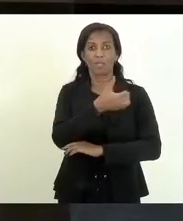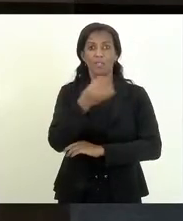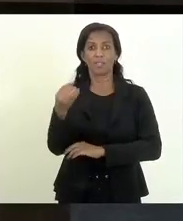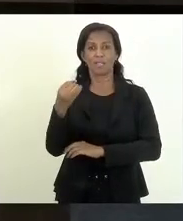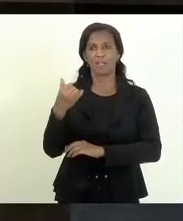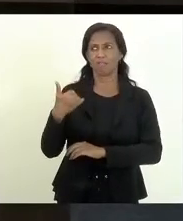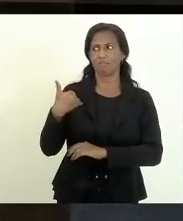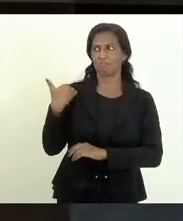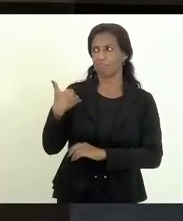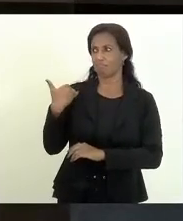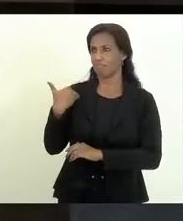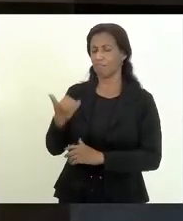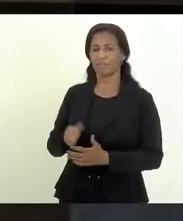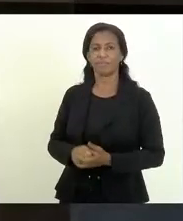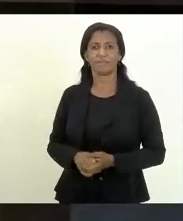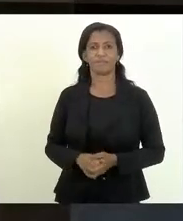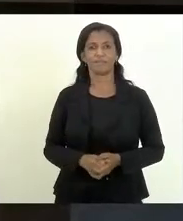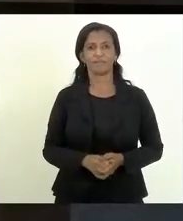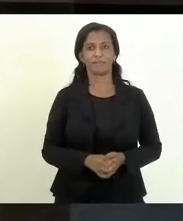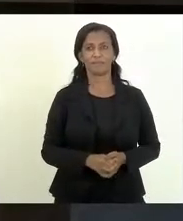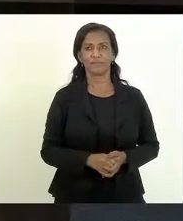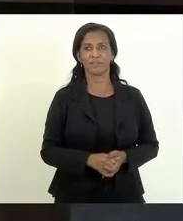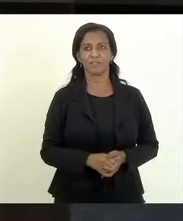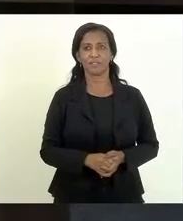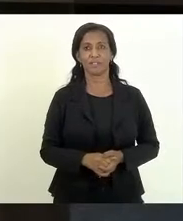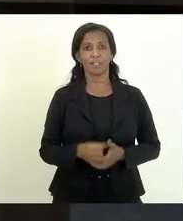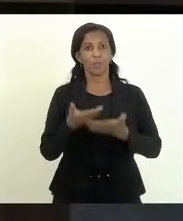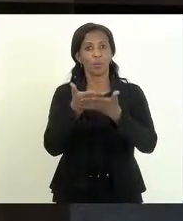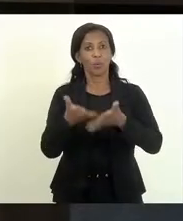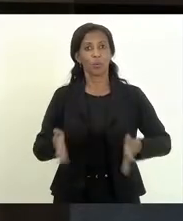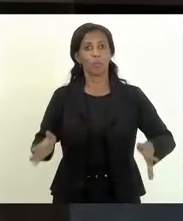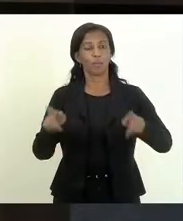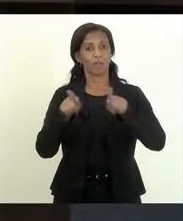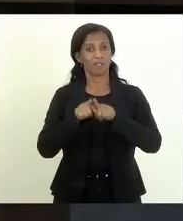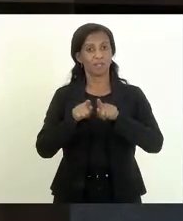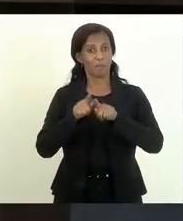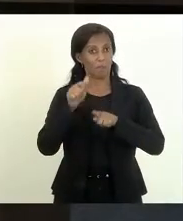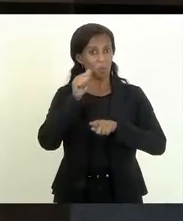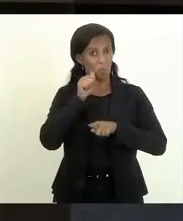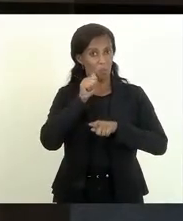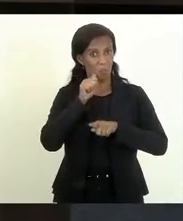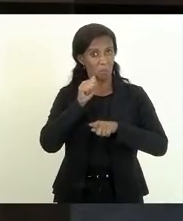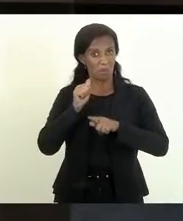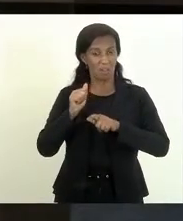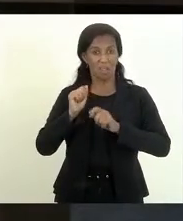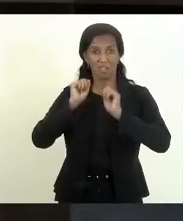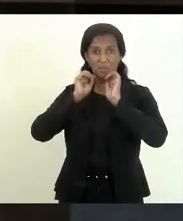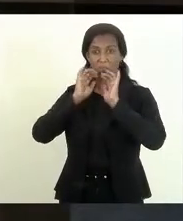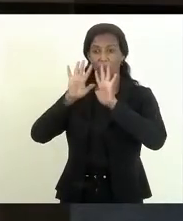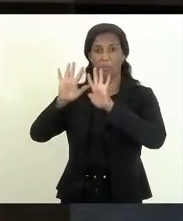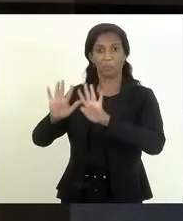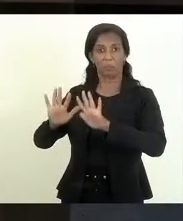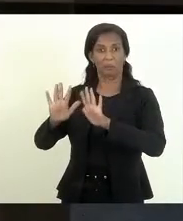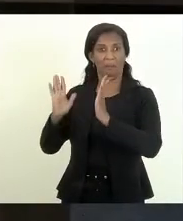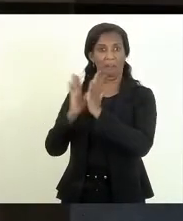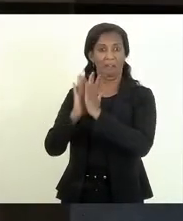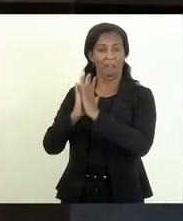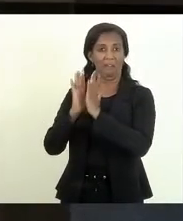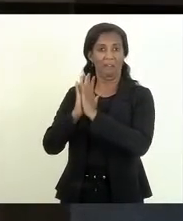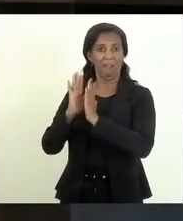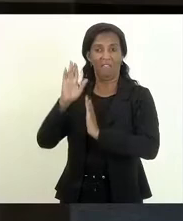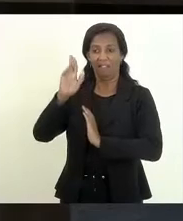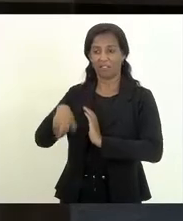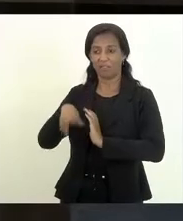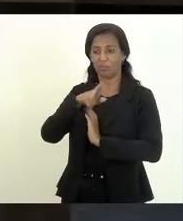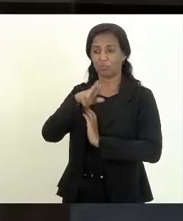salvo engano, quase centenária, e ao homenagear uma rezadeira, os autores aqui fazem